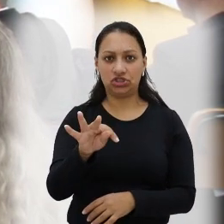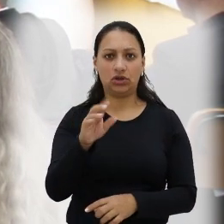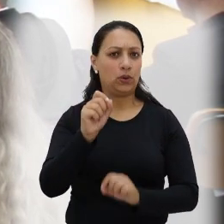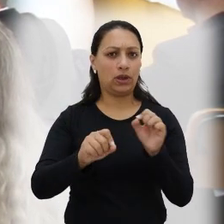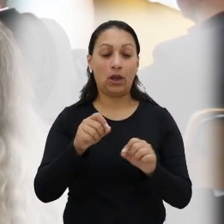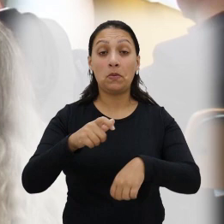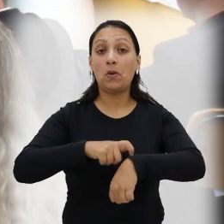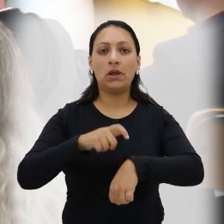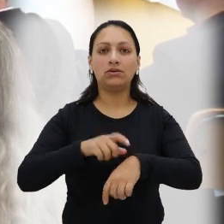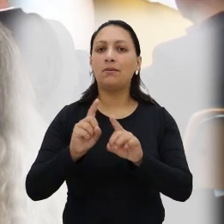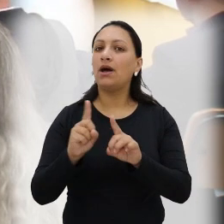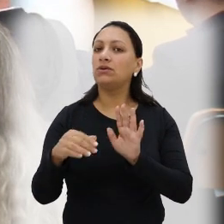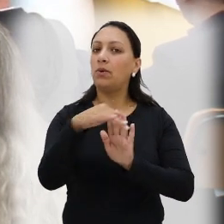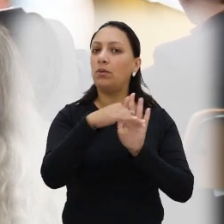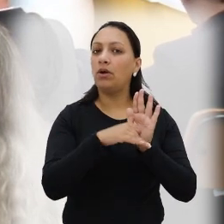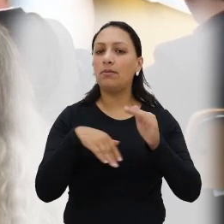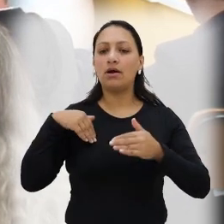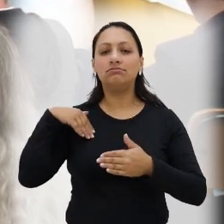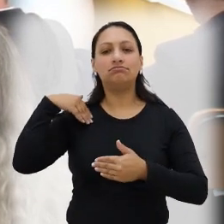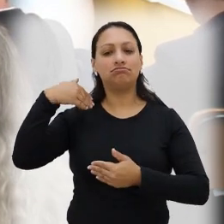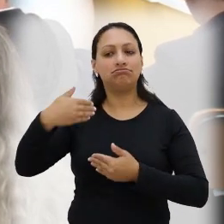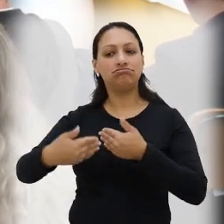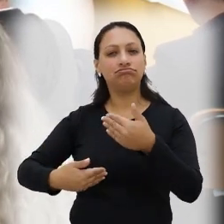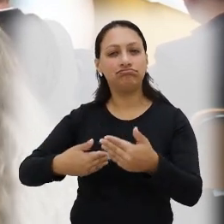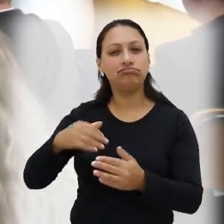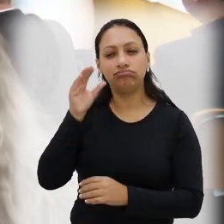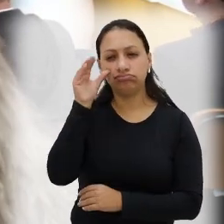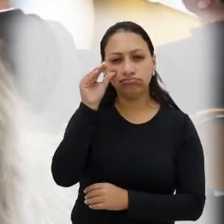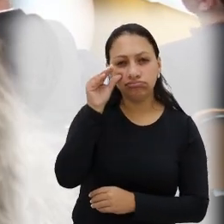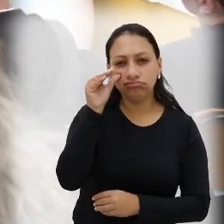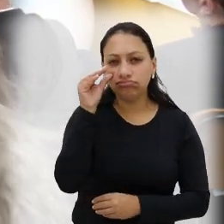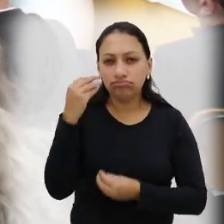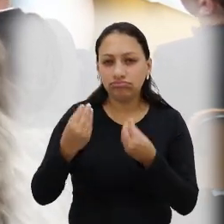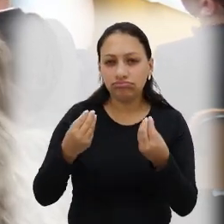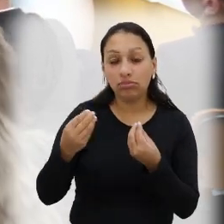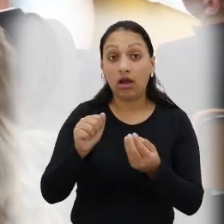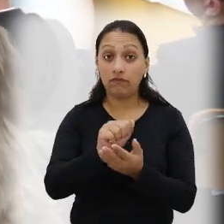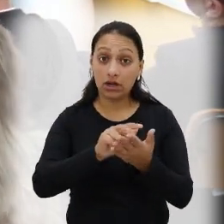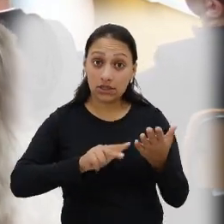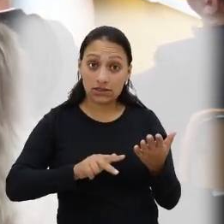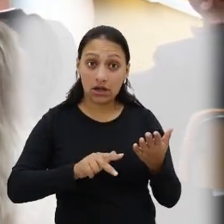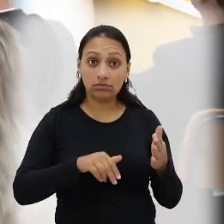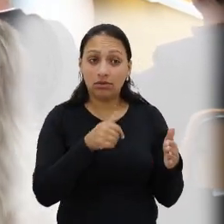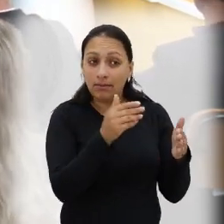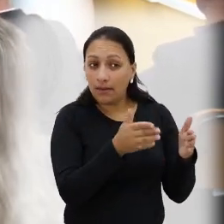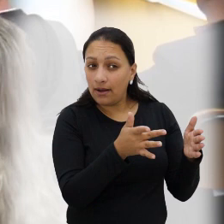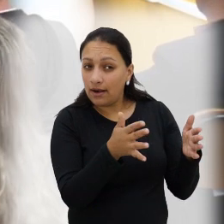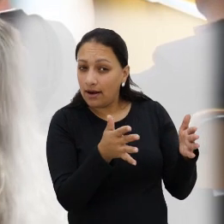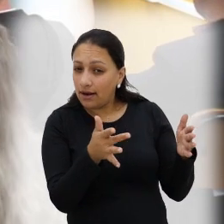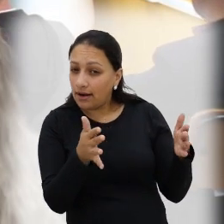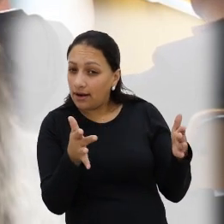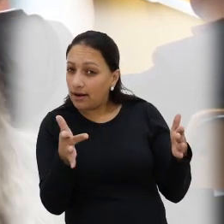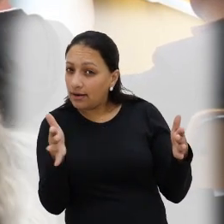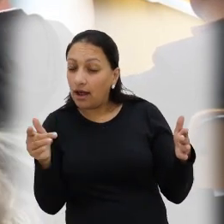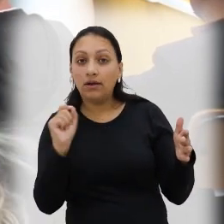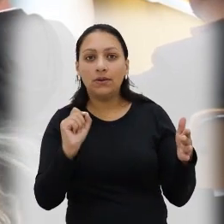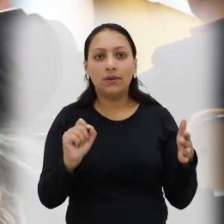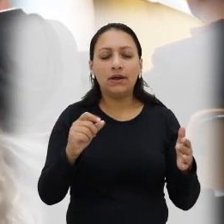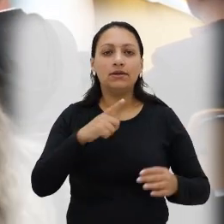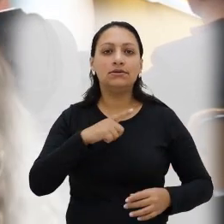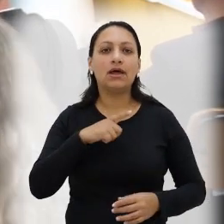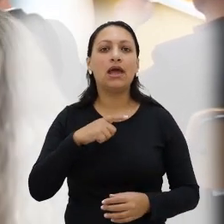programa ele é um processo. Né? Então, essa avaliação que a gente faz ao longo do programa, ela tem um peso